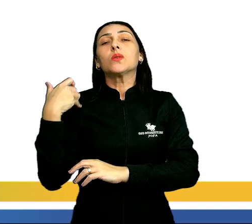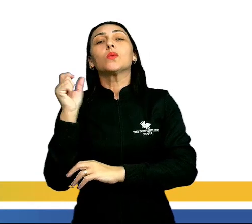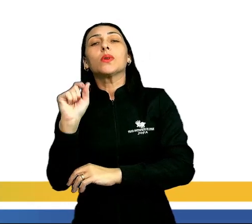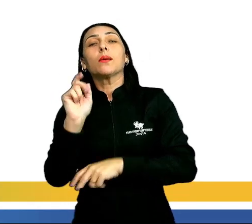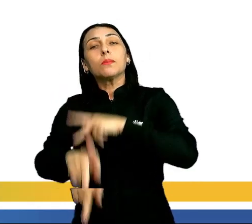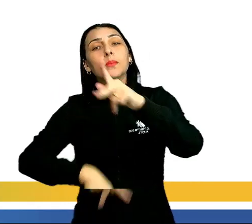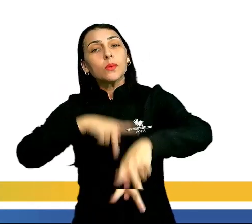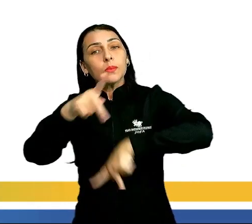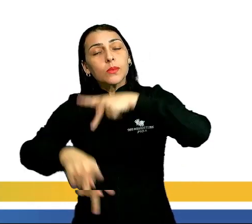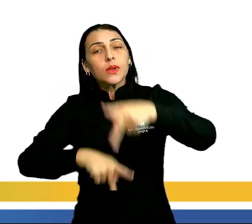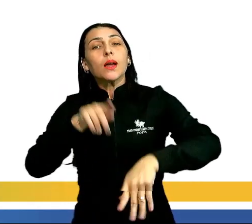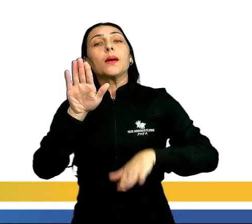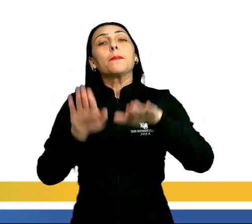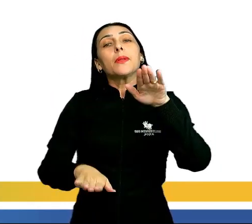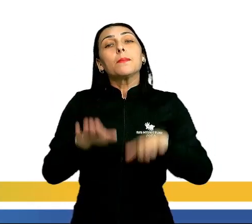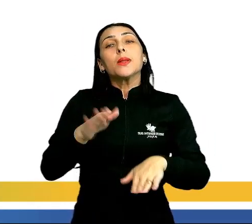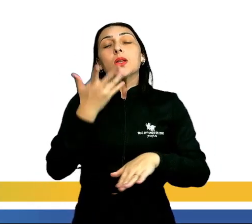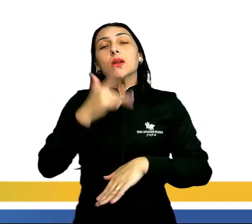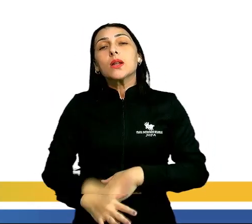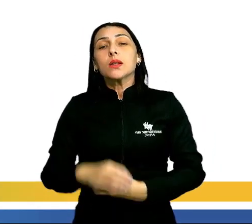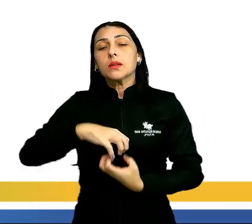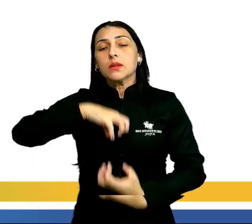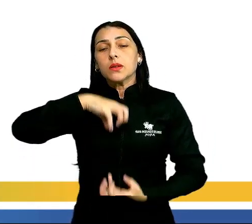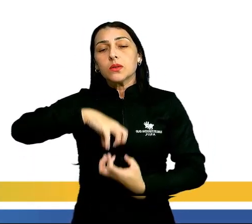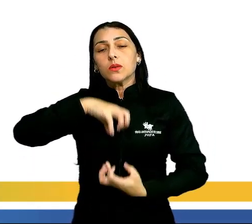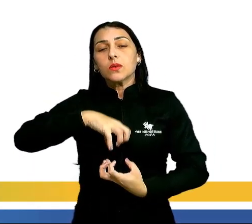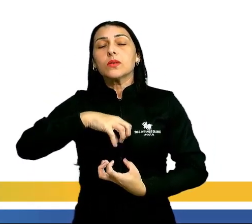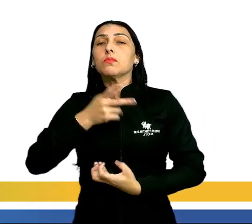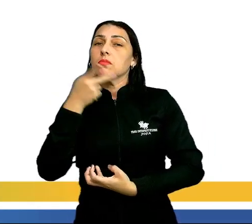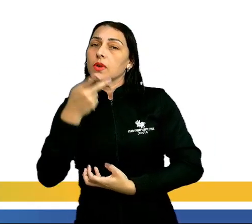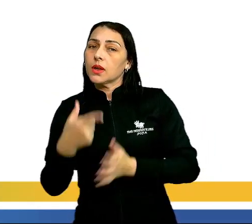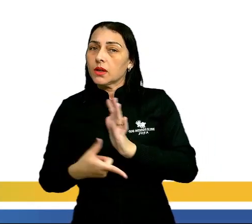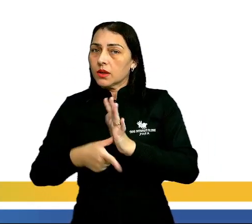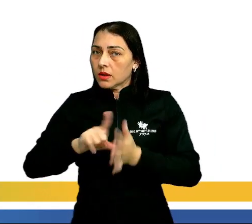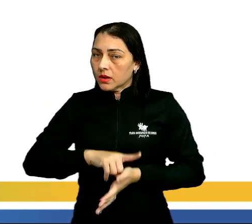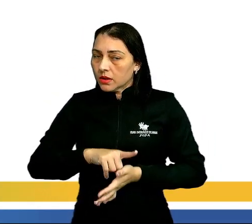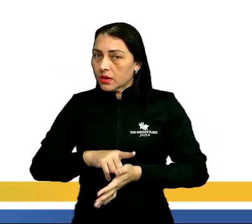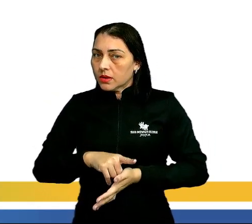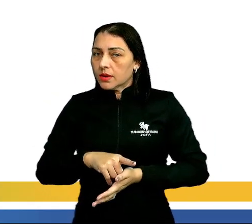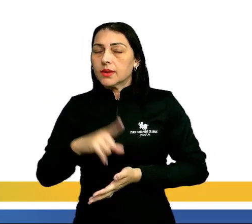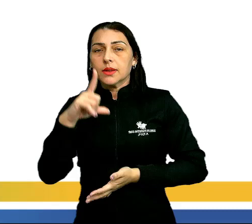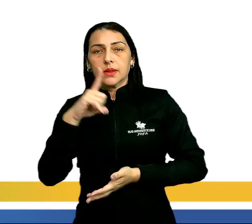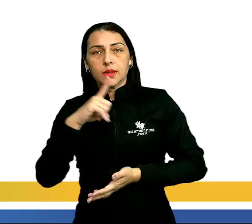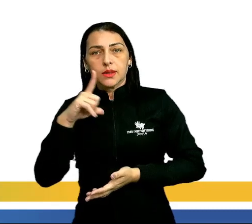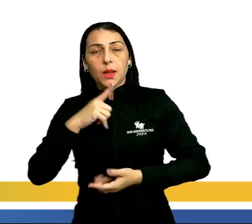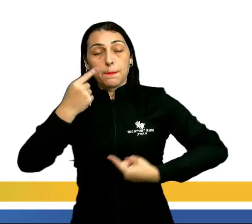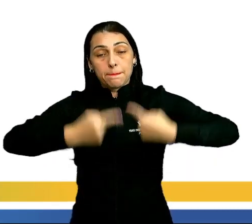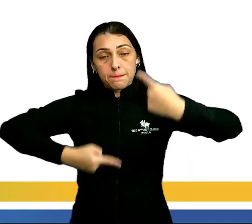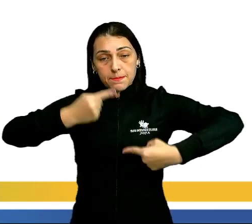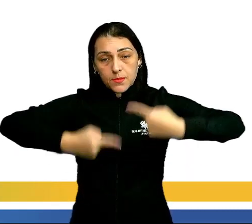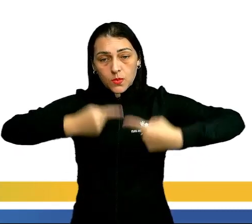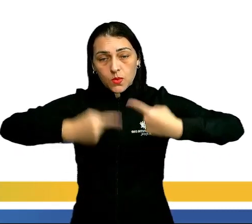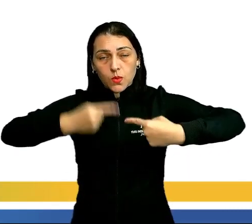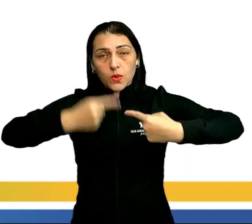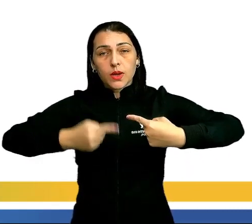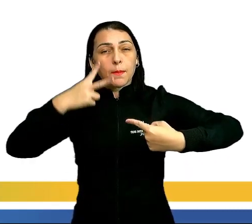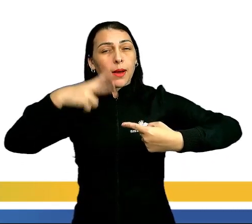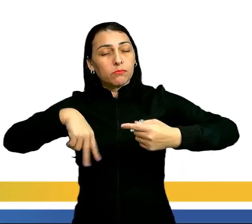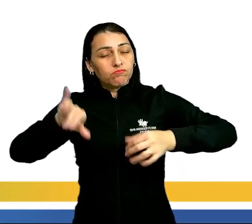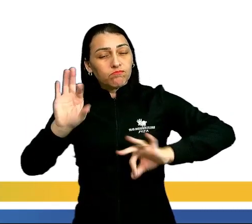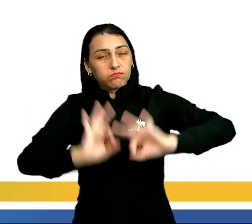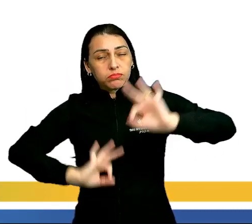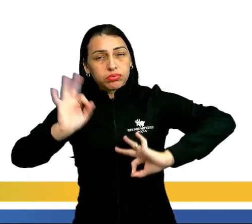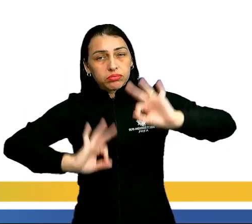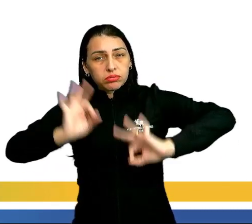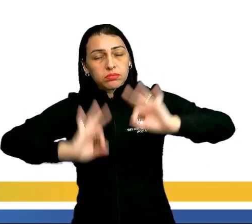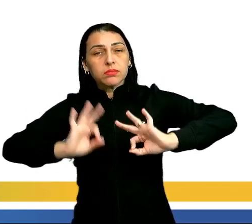relação à população dependente de crianças e idosos. Então, como eu falei antes, vamos ter que ter políticas para olhar justamente